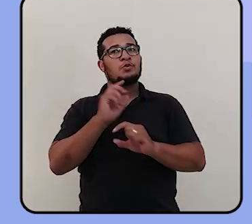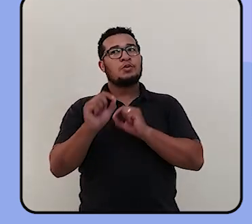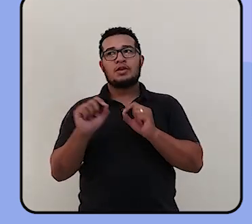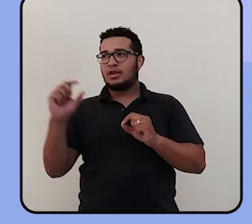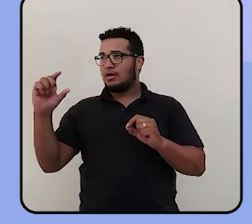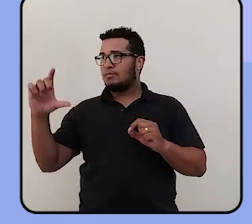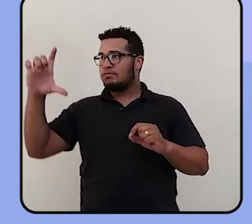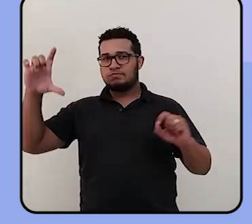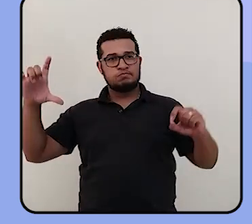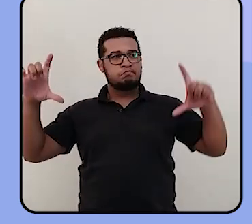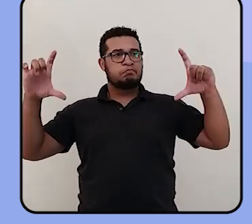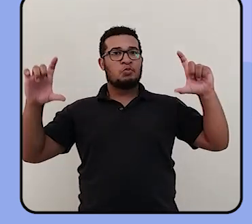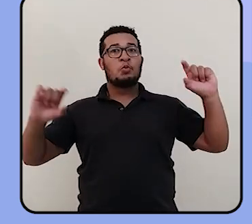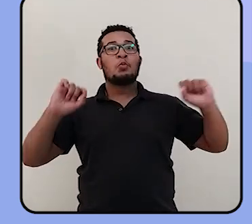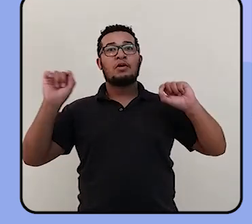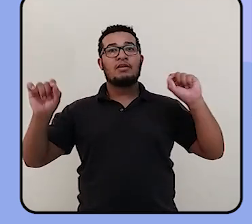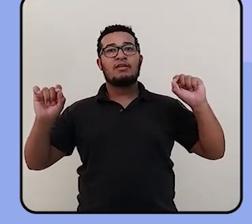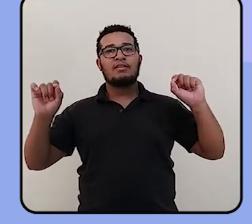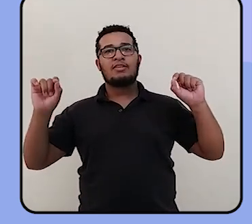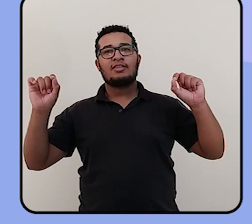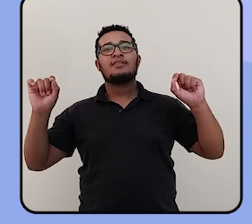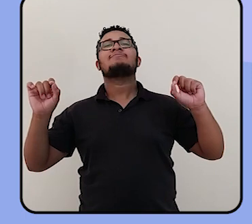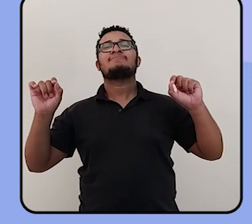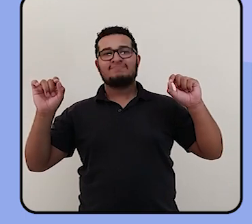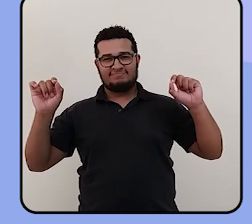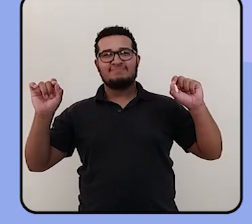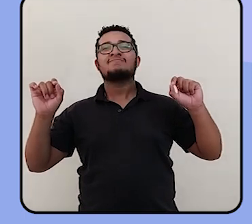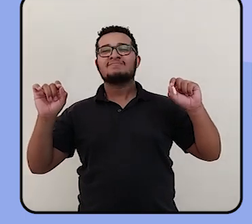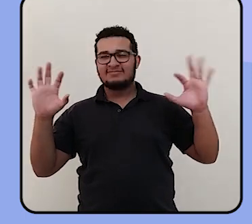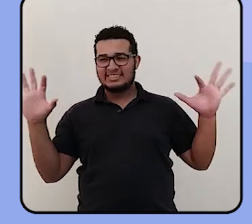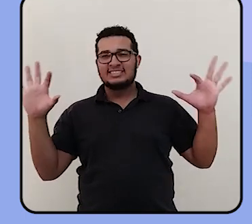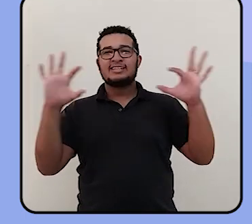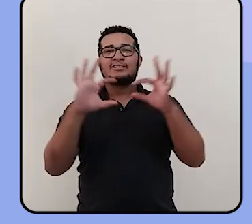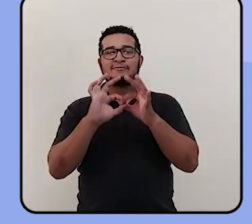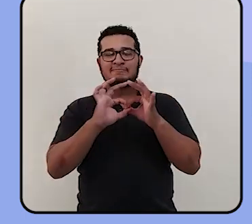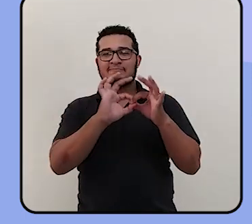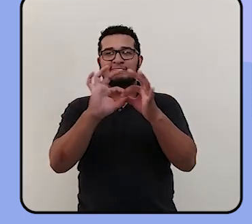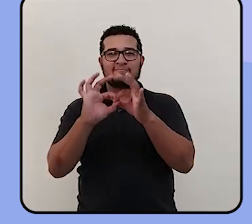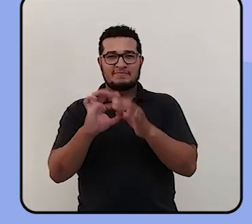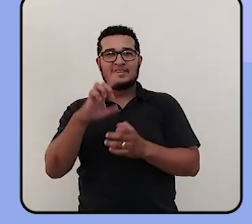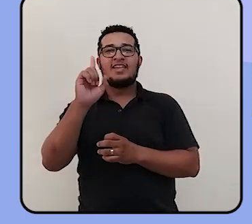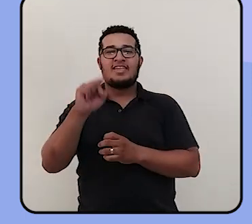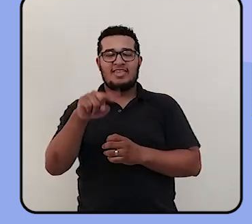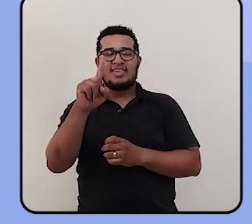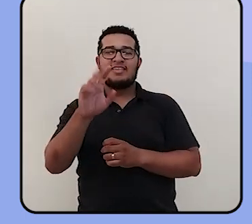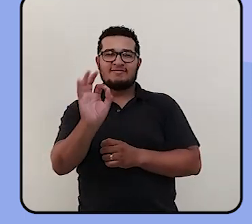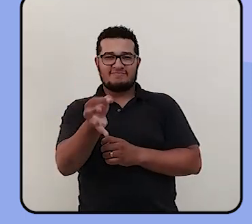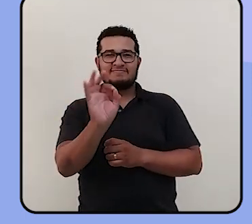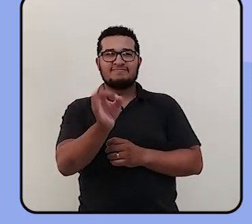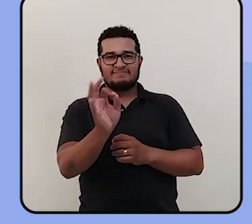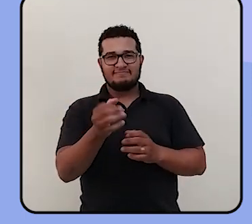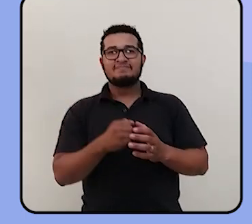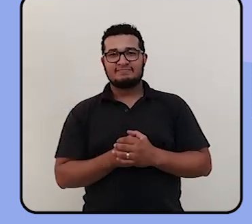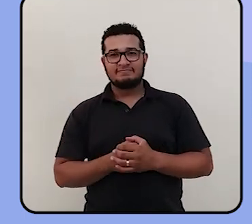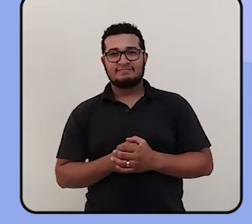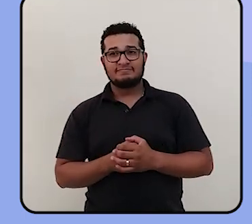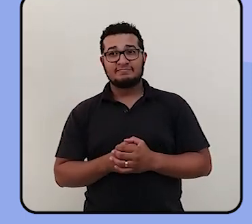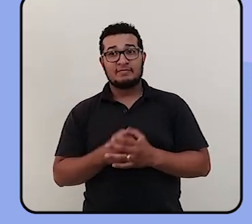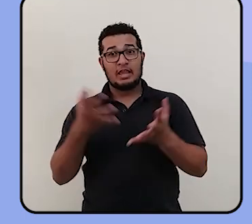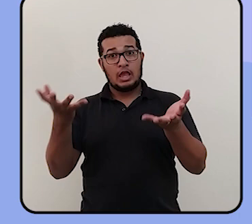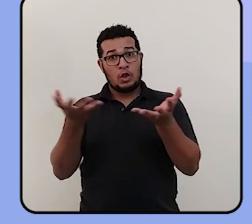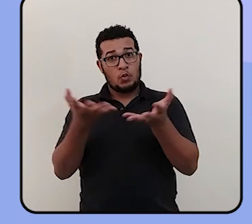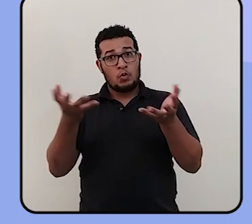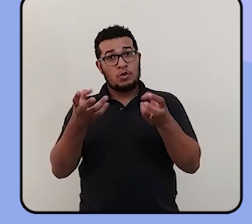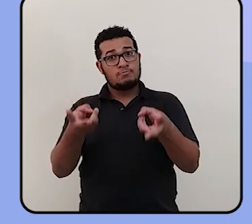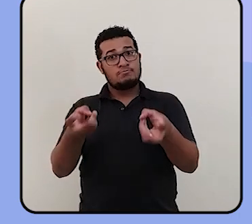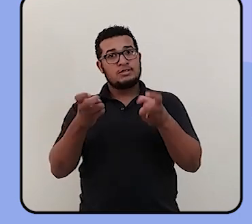aí, que tipo de grandeza é essa? Isso, é uma grandeza diretamente proporcional.